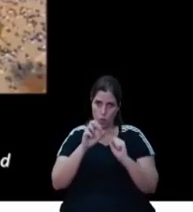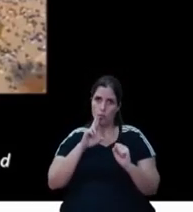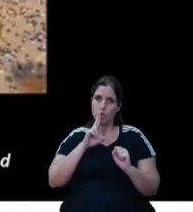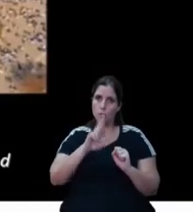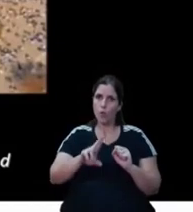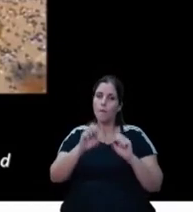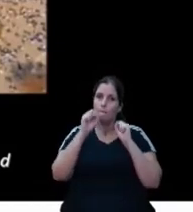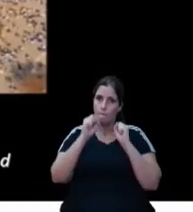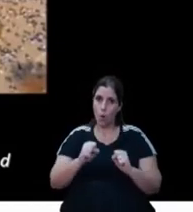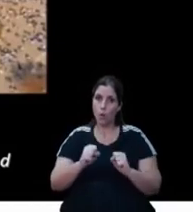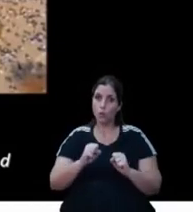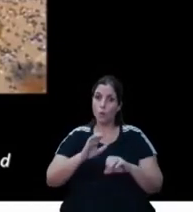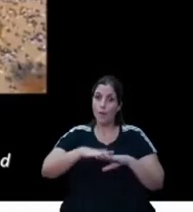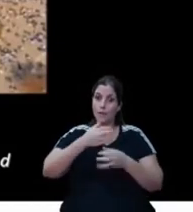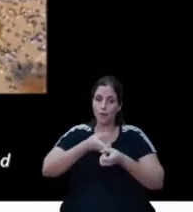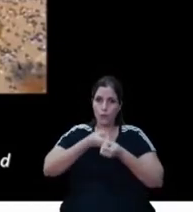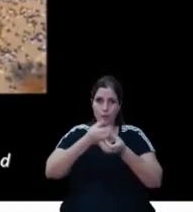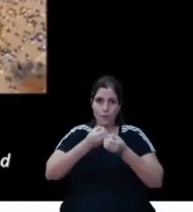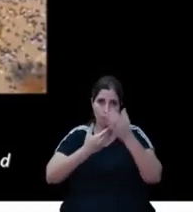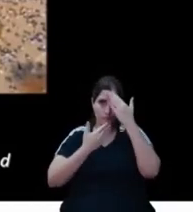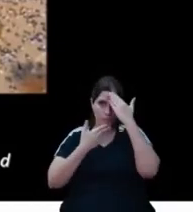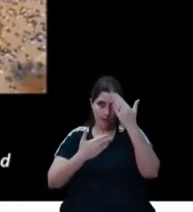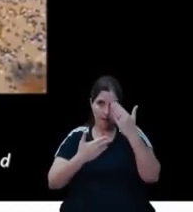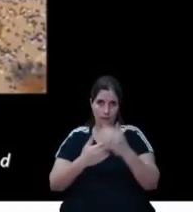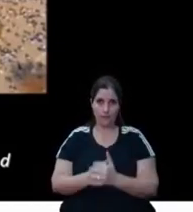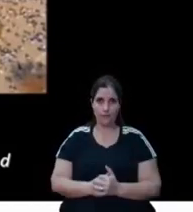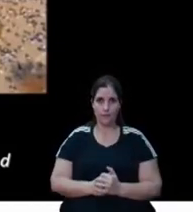e posso fornecer mais informações. Obrigado.